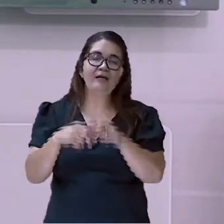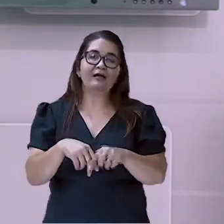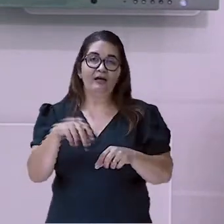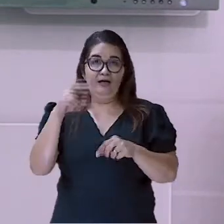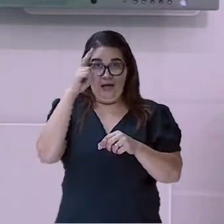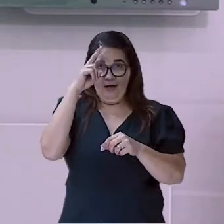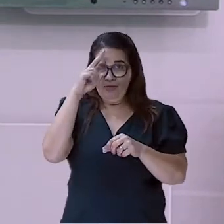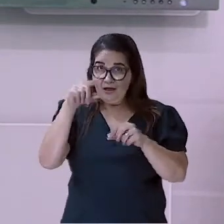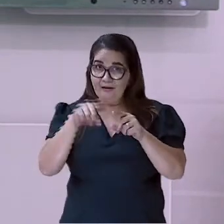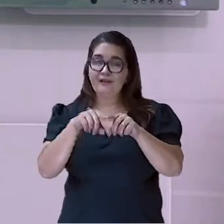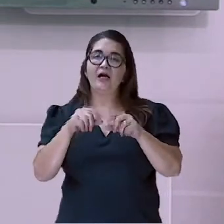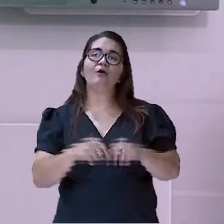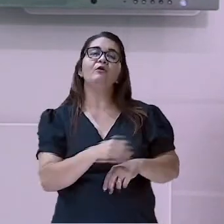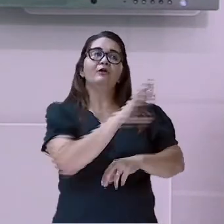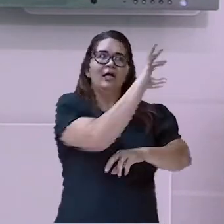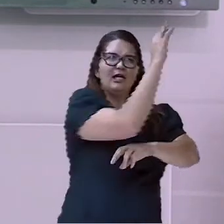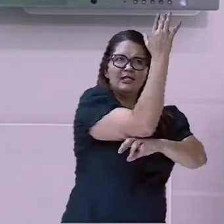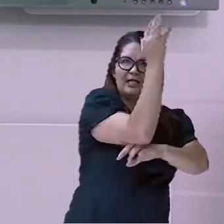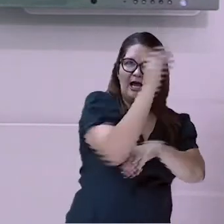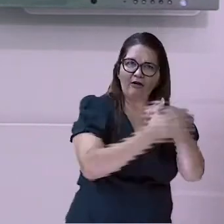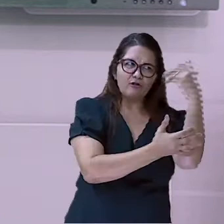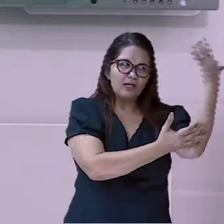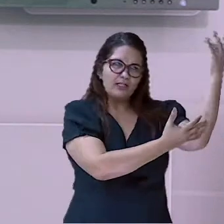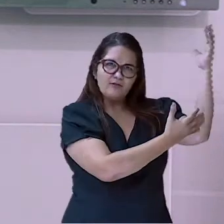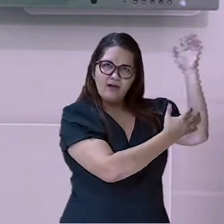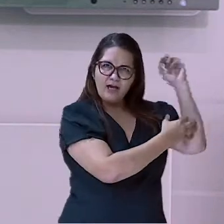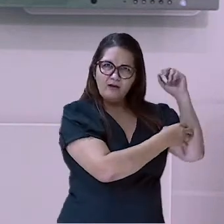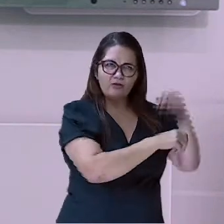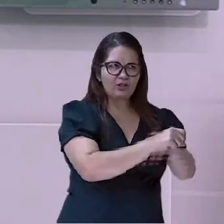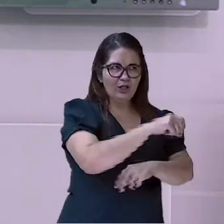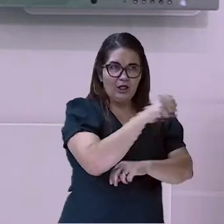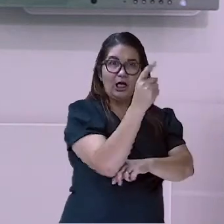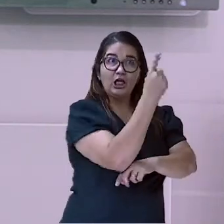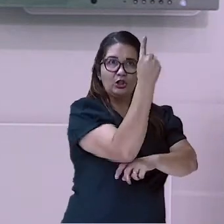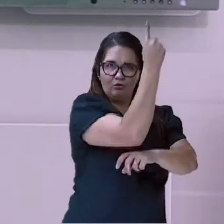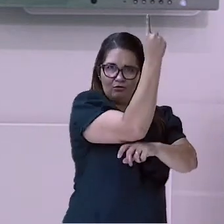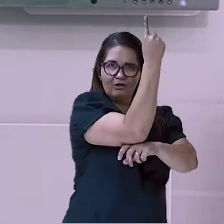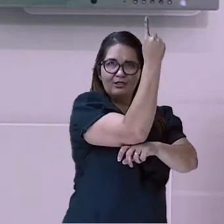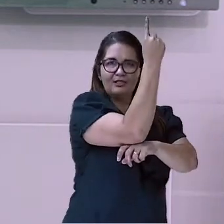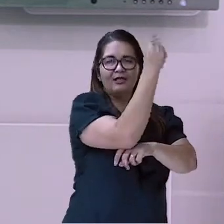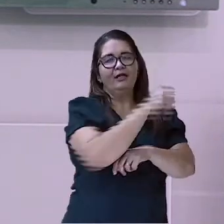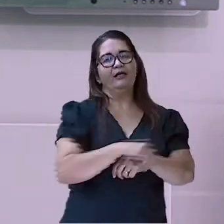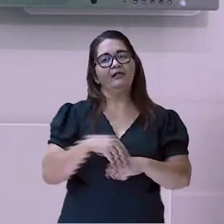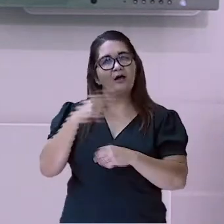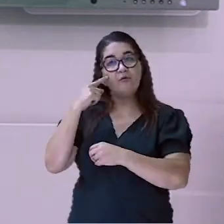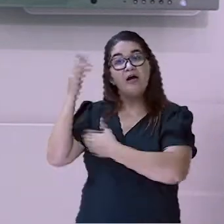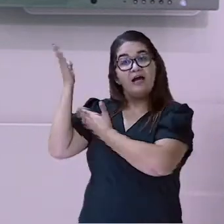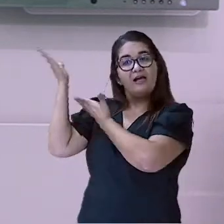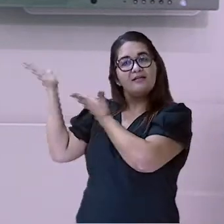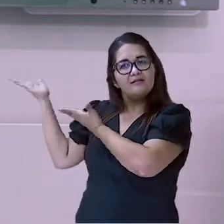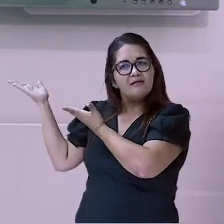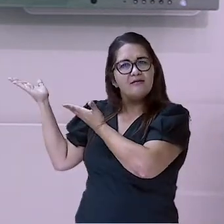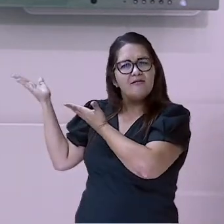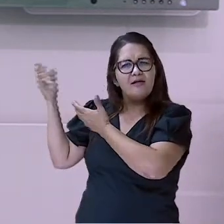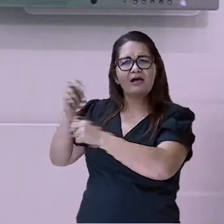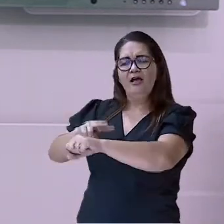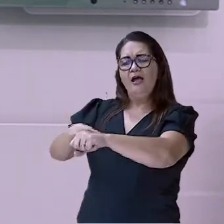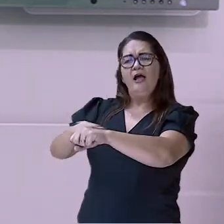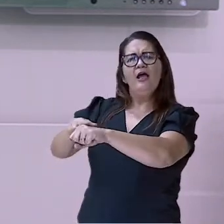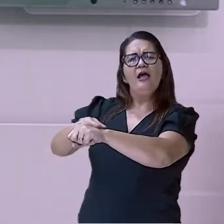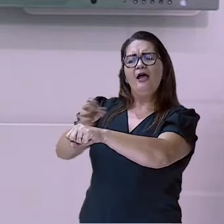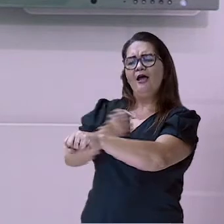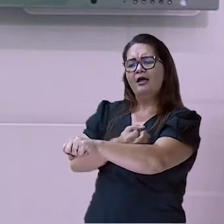as formações arbustivas, que são de médio e pequeno porte. A gente já viu as formações complexas, onde a